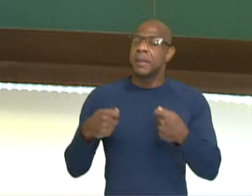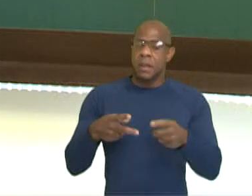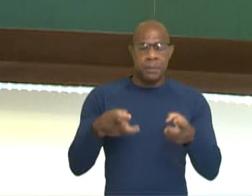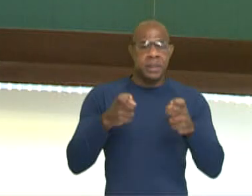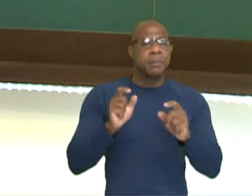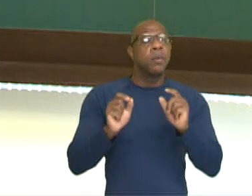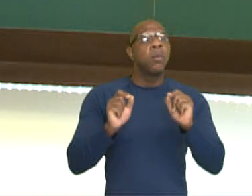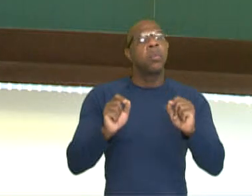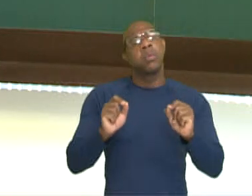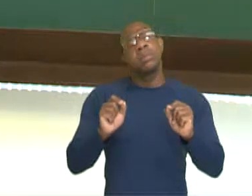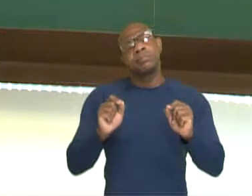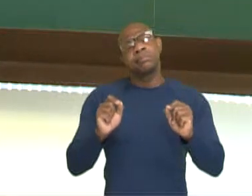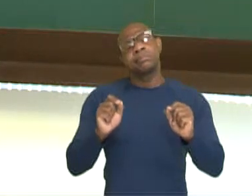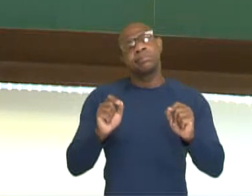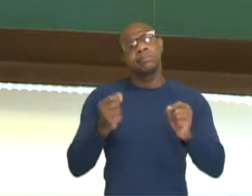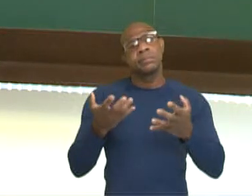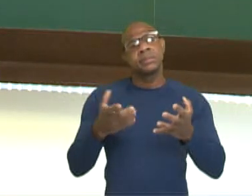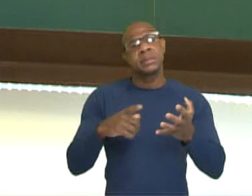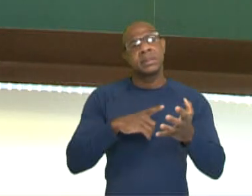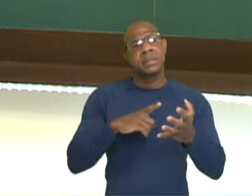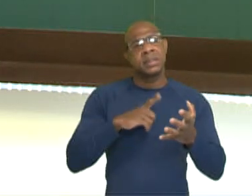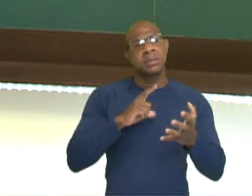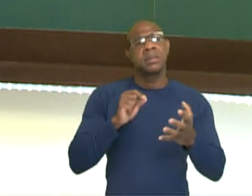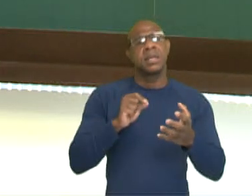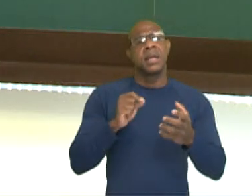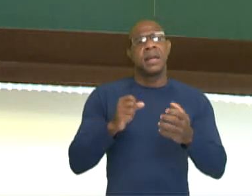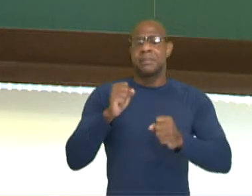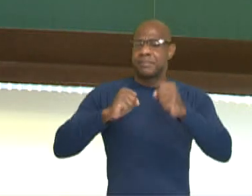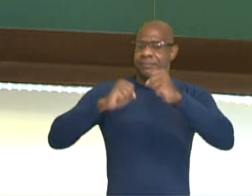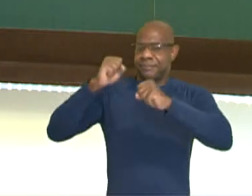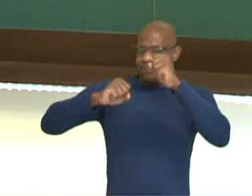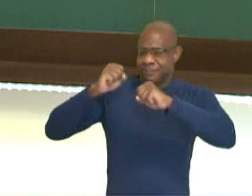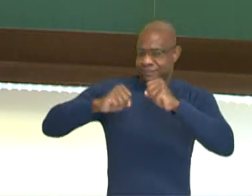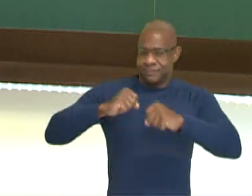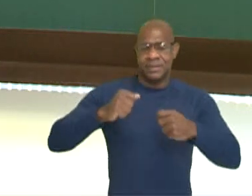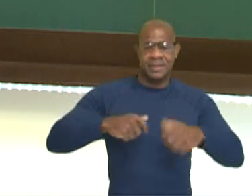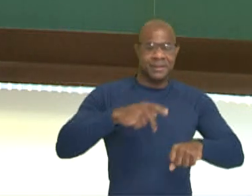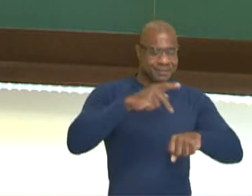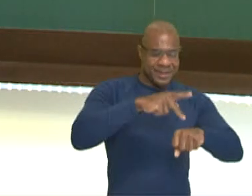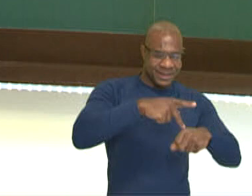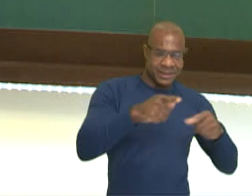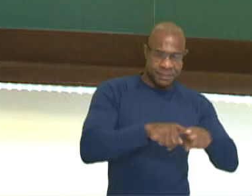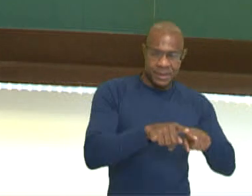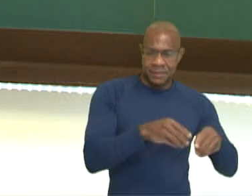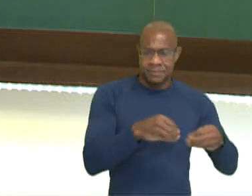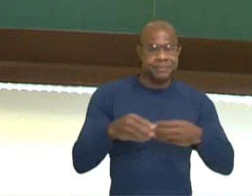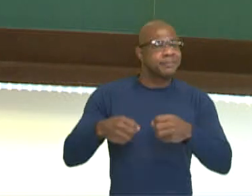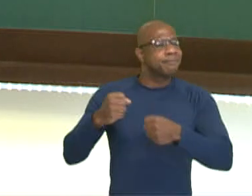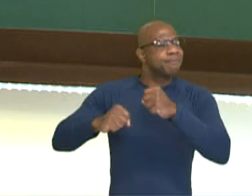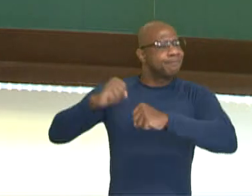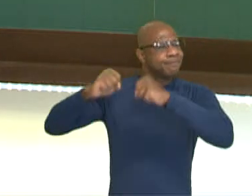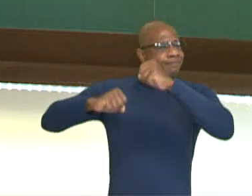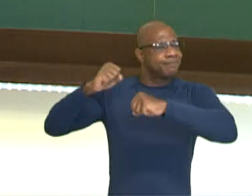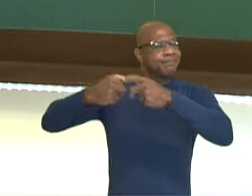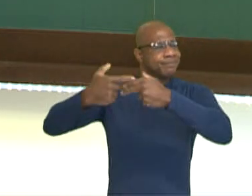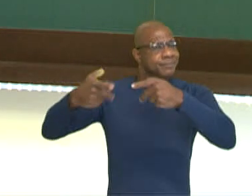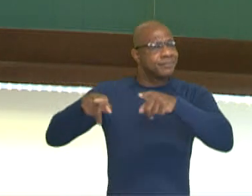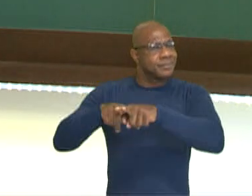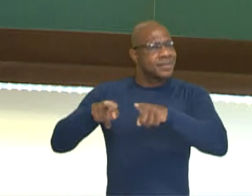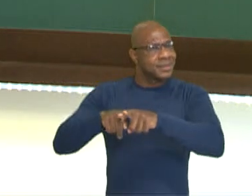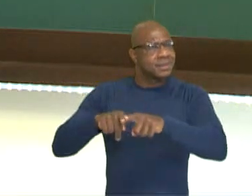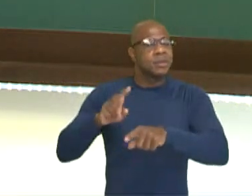a estruturação fornece subsídio para a indústria. Essa indústria pode ser uma indústria de construção, pode ser uma